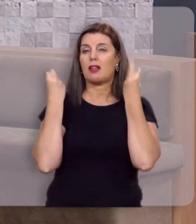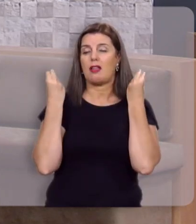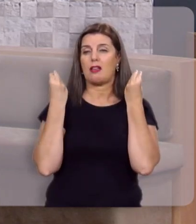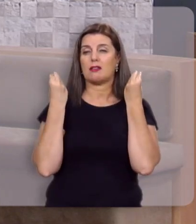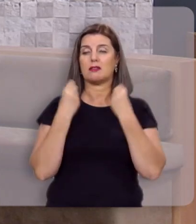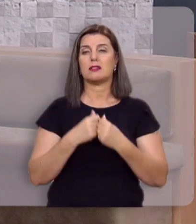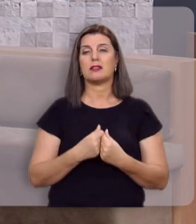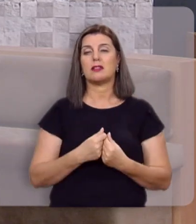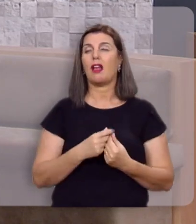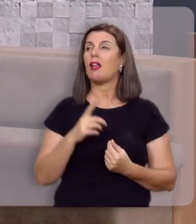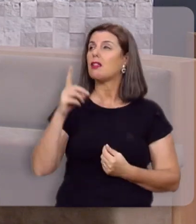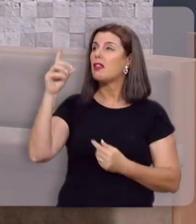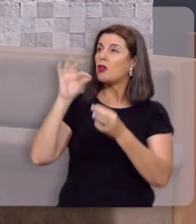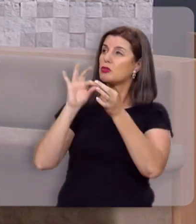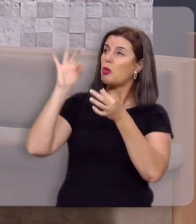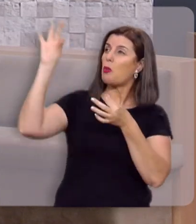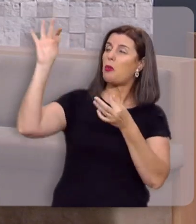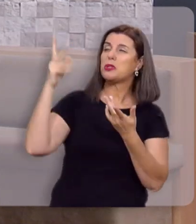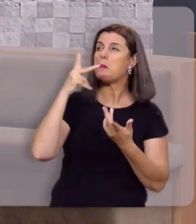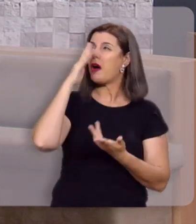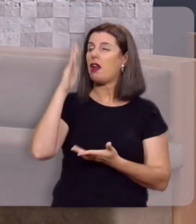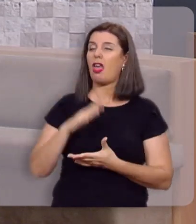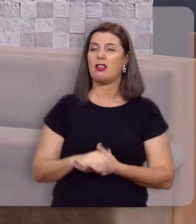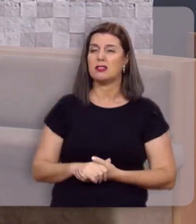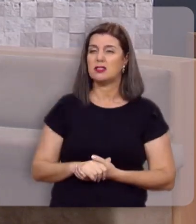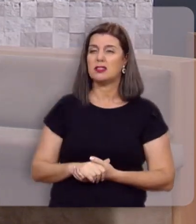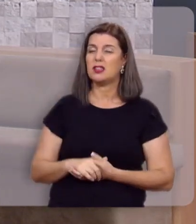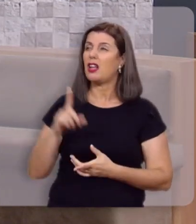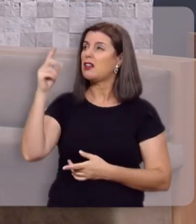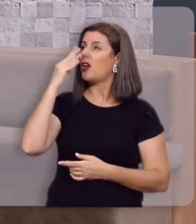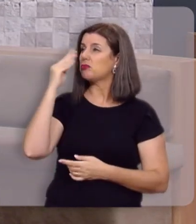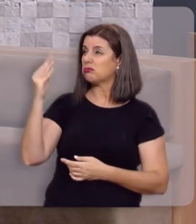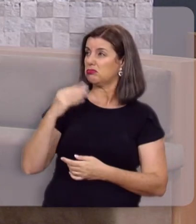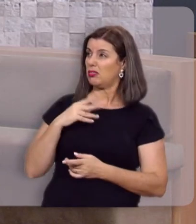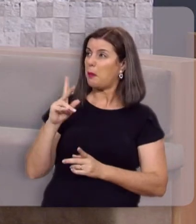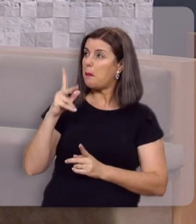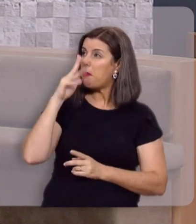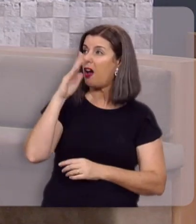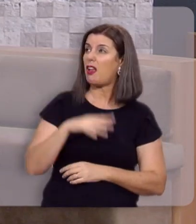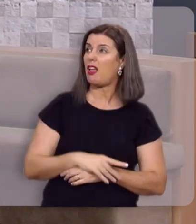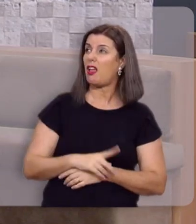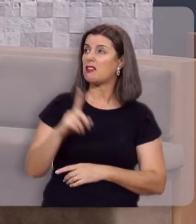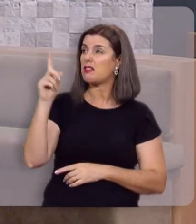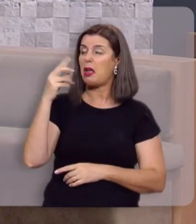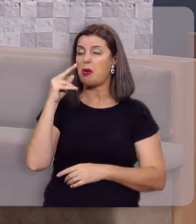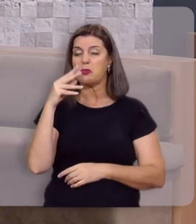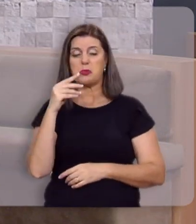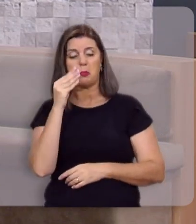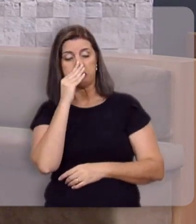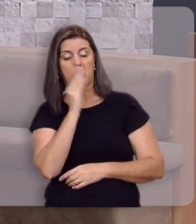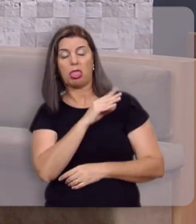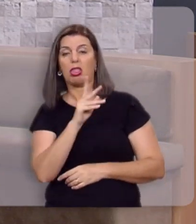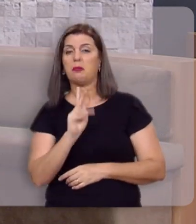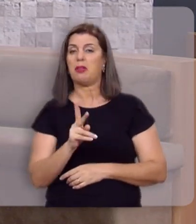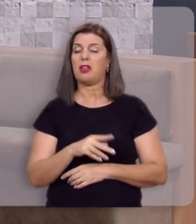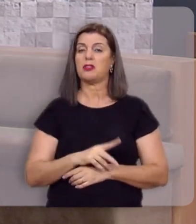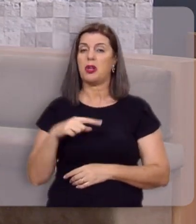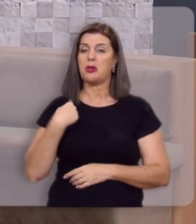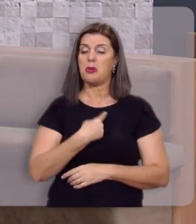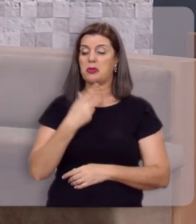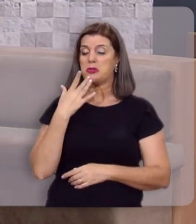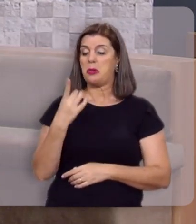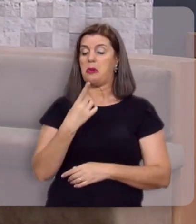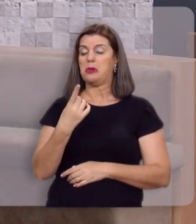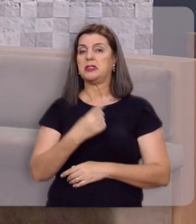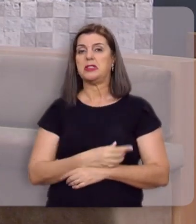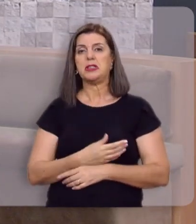pensar que Deus está longe, que Deus se ausentou, ou que Deus está indiferente, que estamos sozinhos